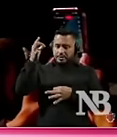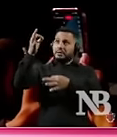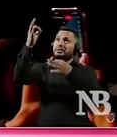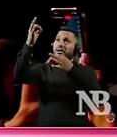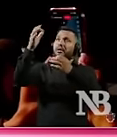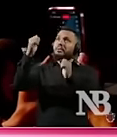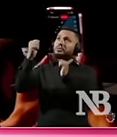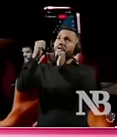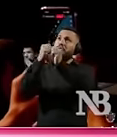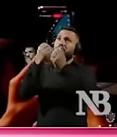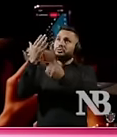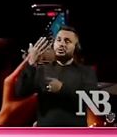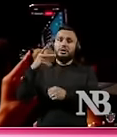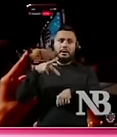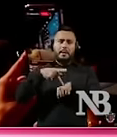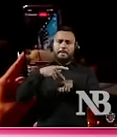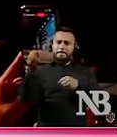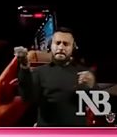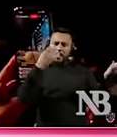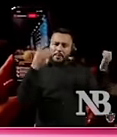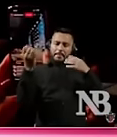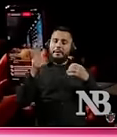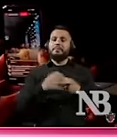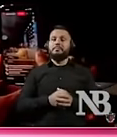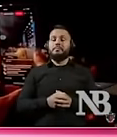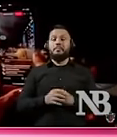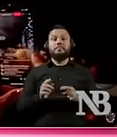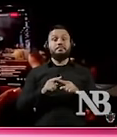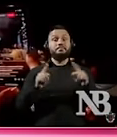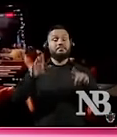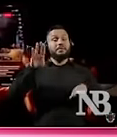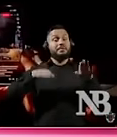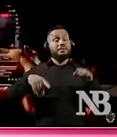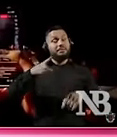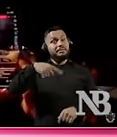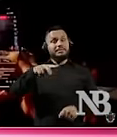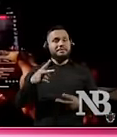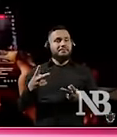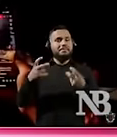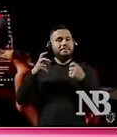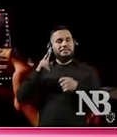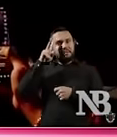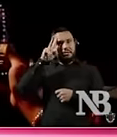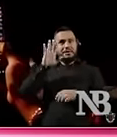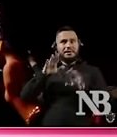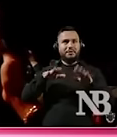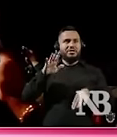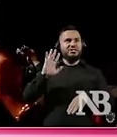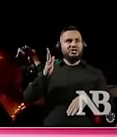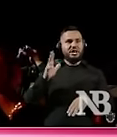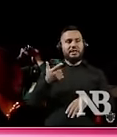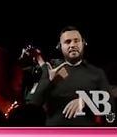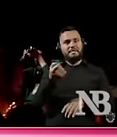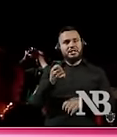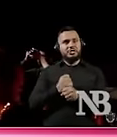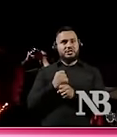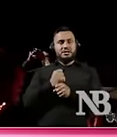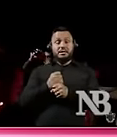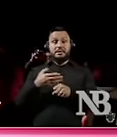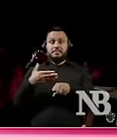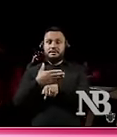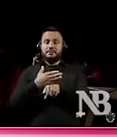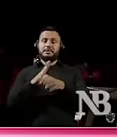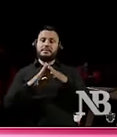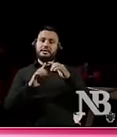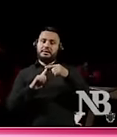alturas, porque obviamente ele estava sendo apedrejado. Mas sabe uma coisa, talvez você não reparou nessa história, talvez você tenha 10, 20, 30 anos aí de cristão, você